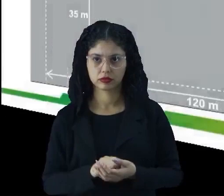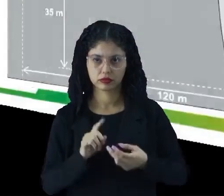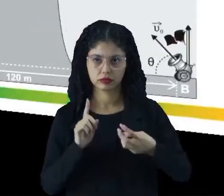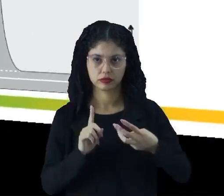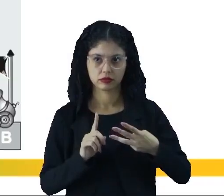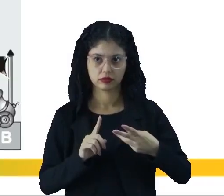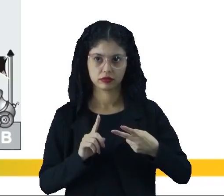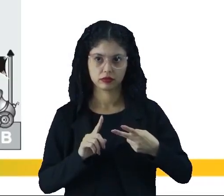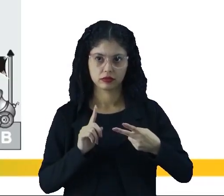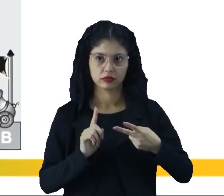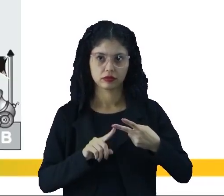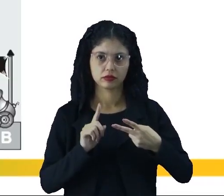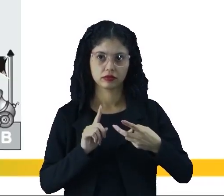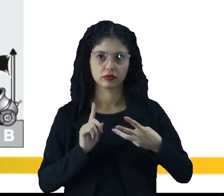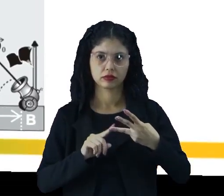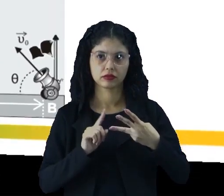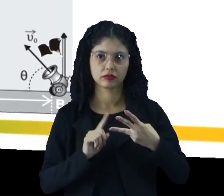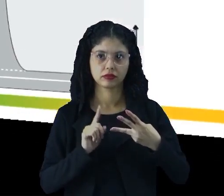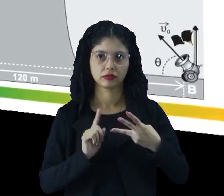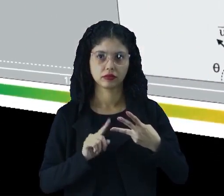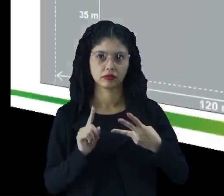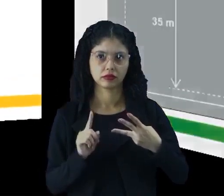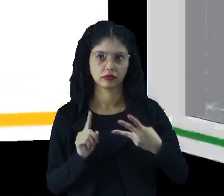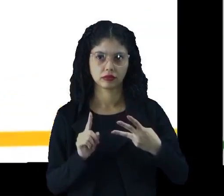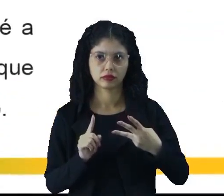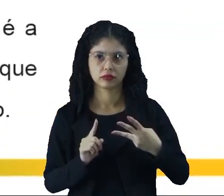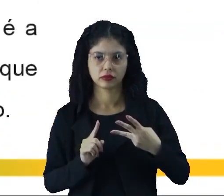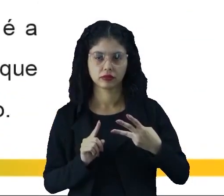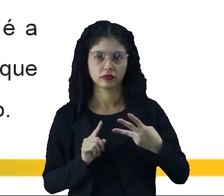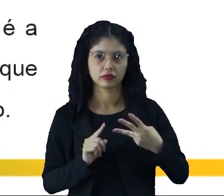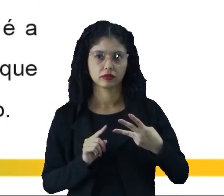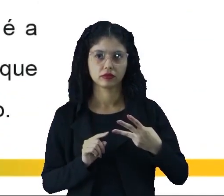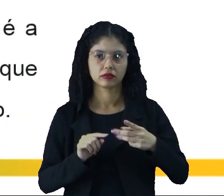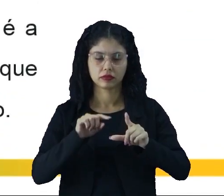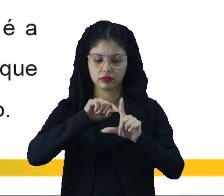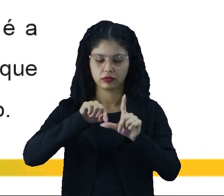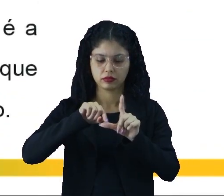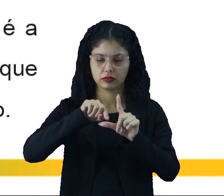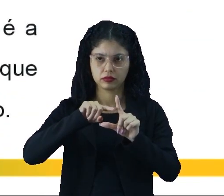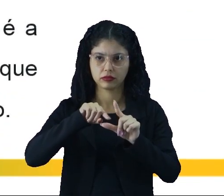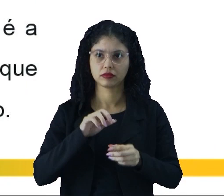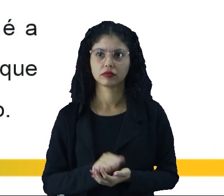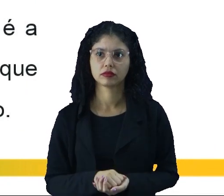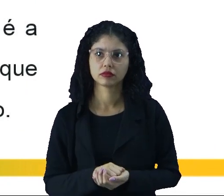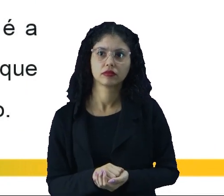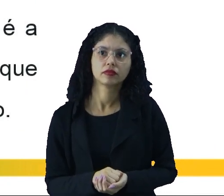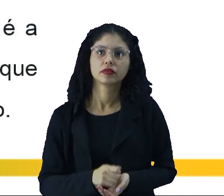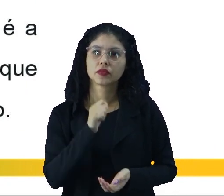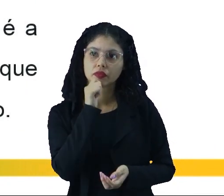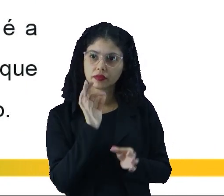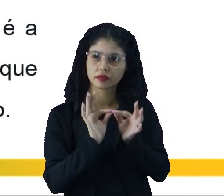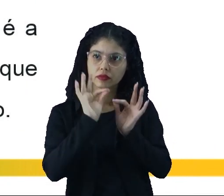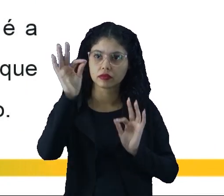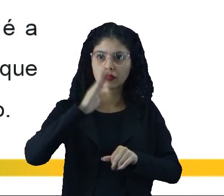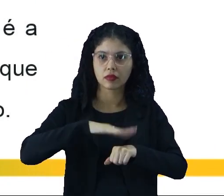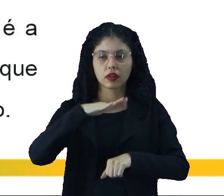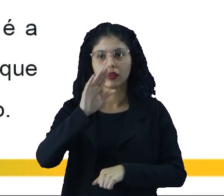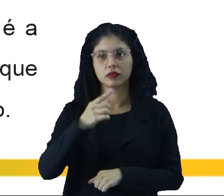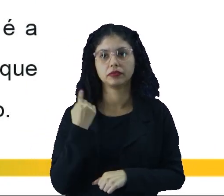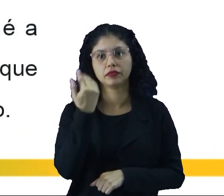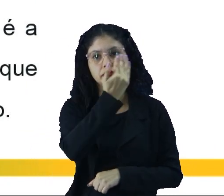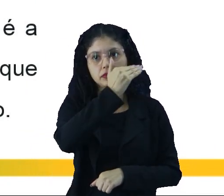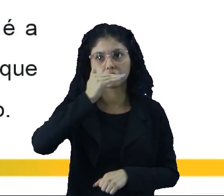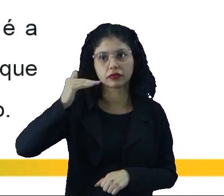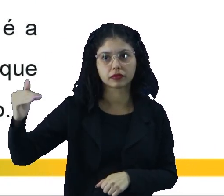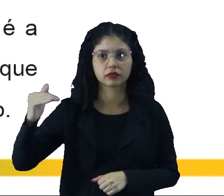sempre lembrar, que é justamente o ângulo. O ângulo que favorece a distância